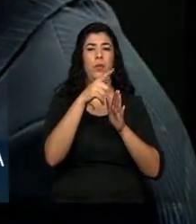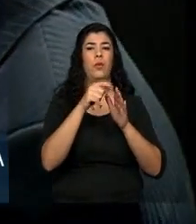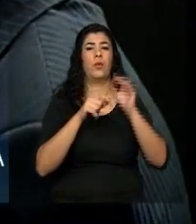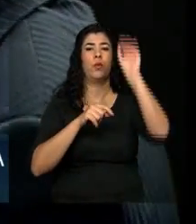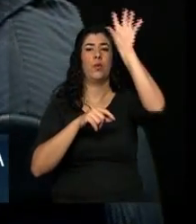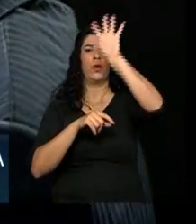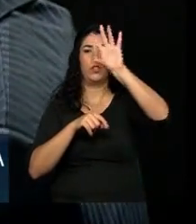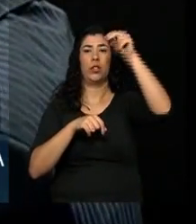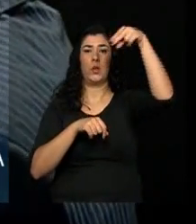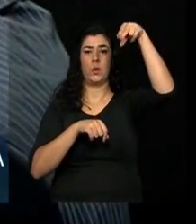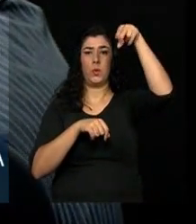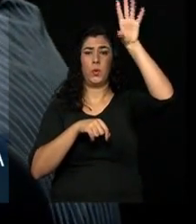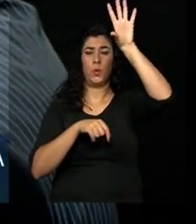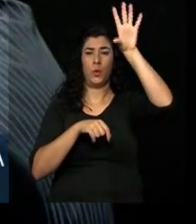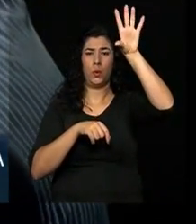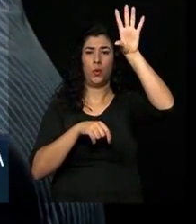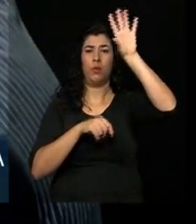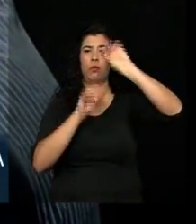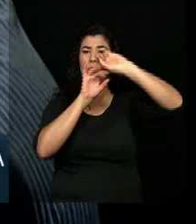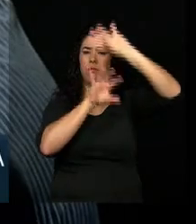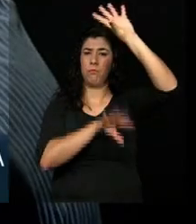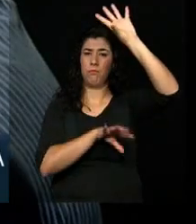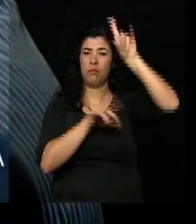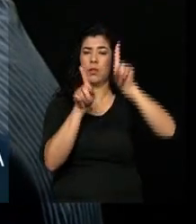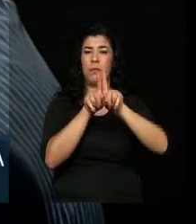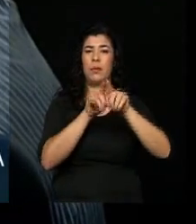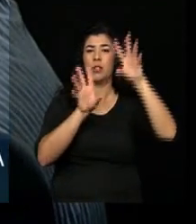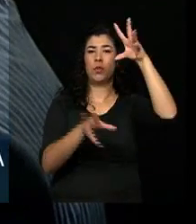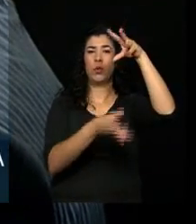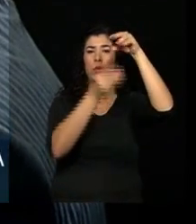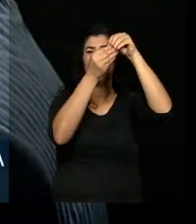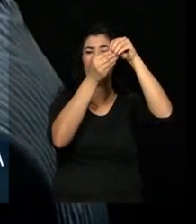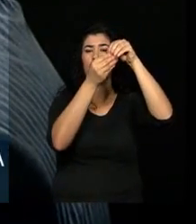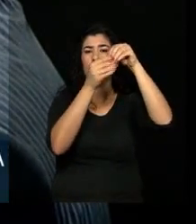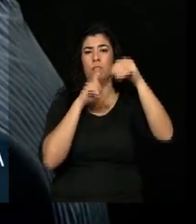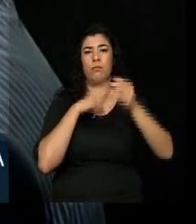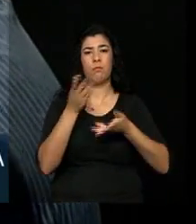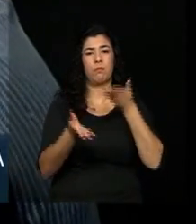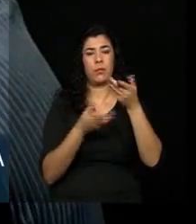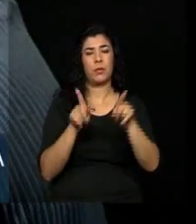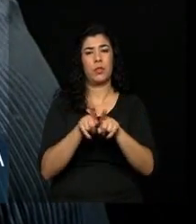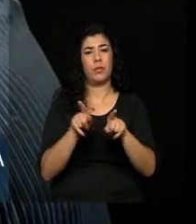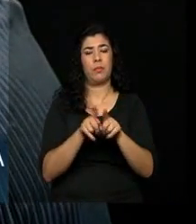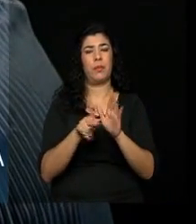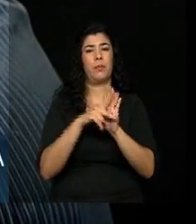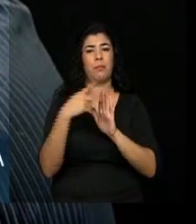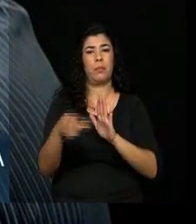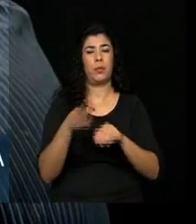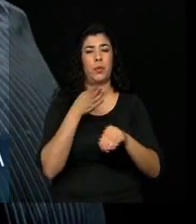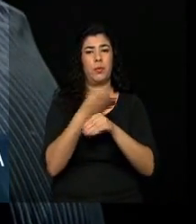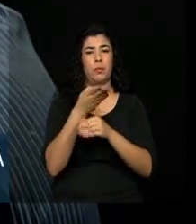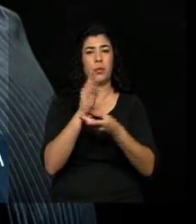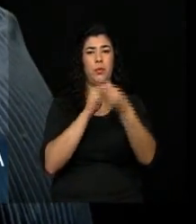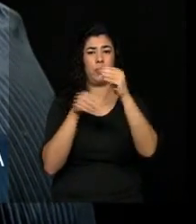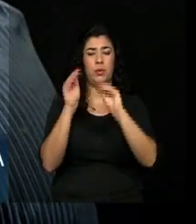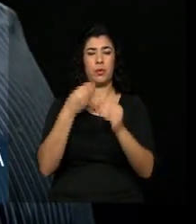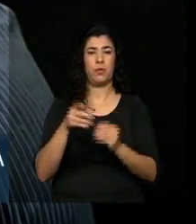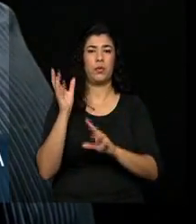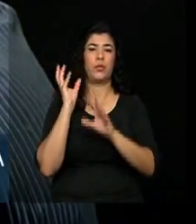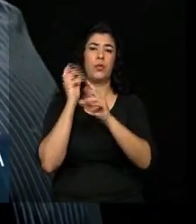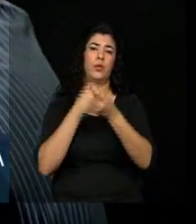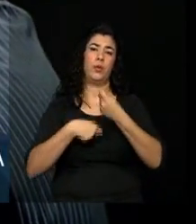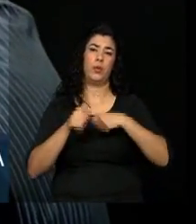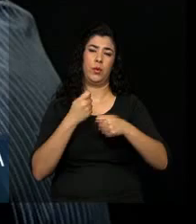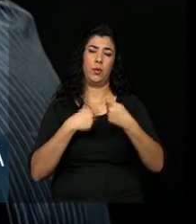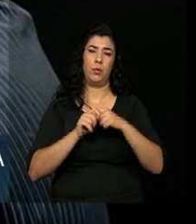regiões brasileiras geograficamente Mas eles acabam sendo contemplados aqui com investimentos da mesma forma